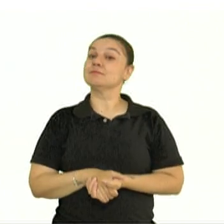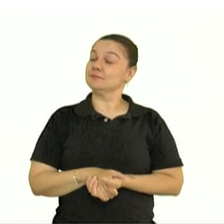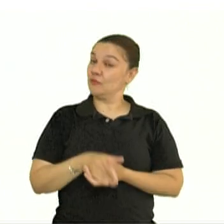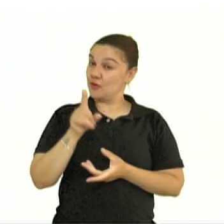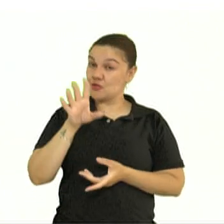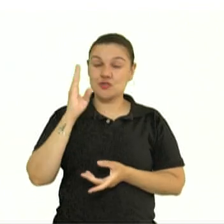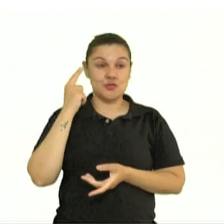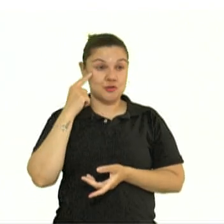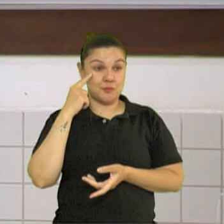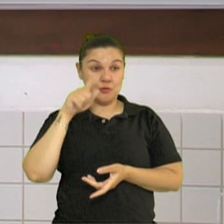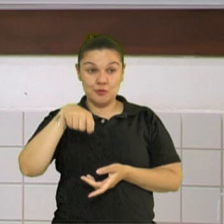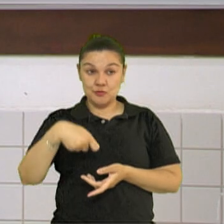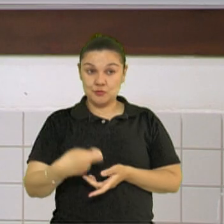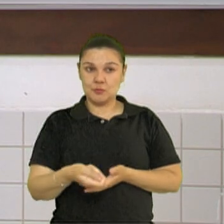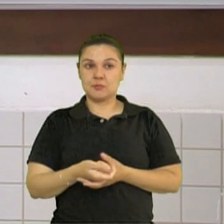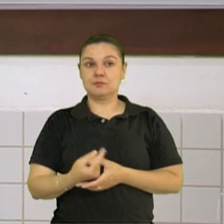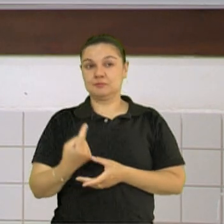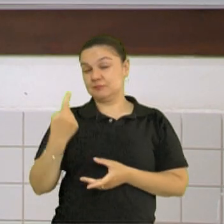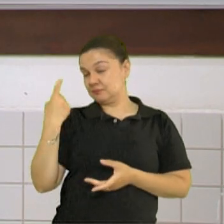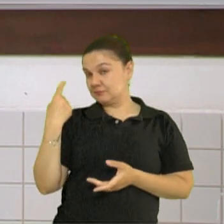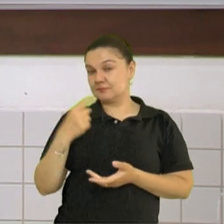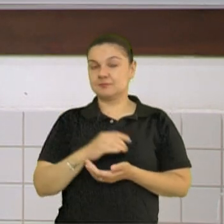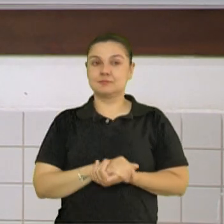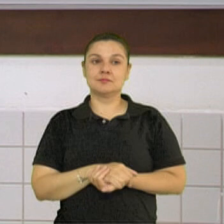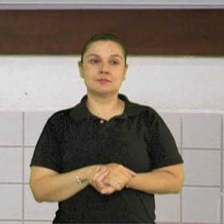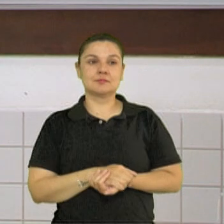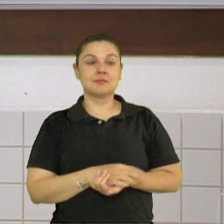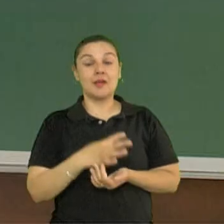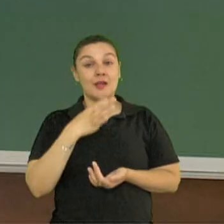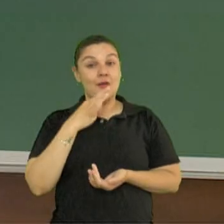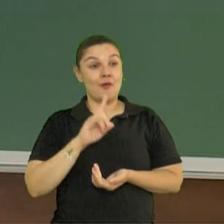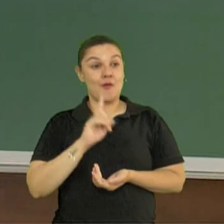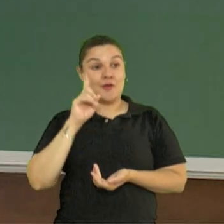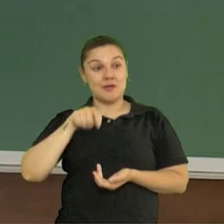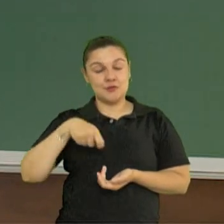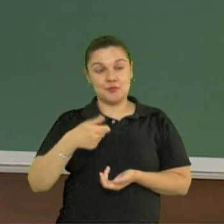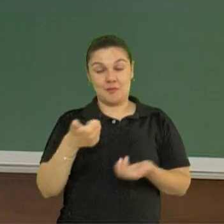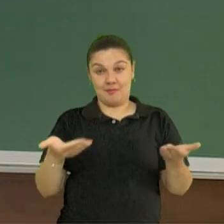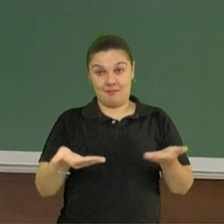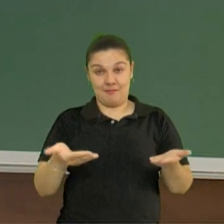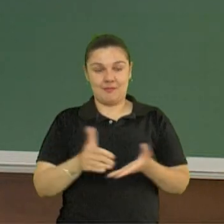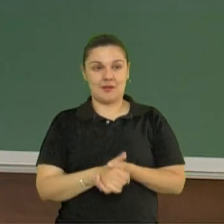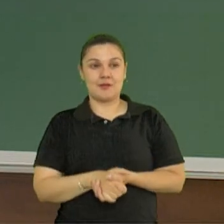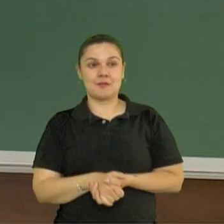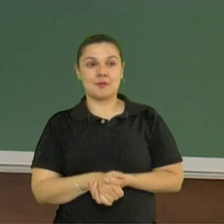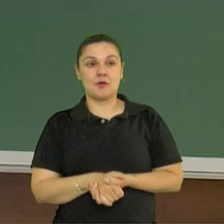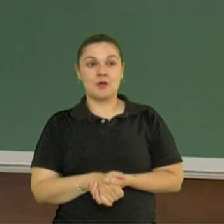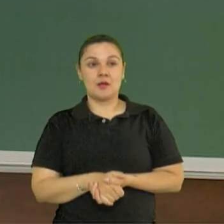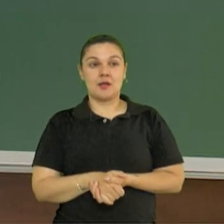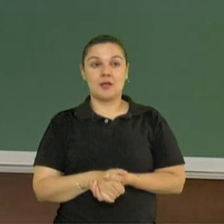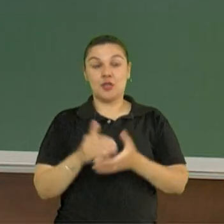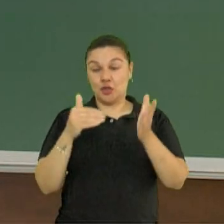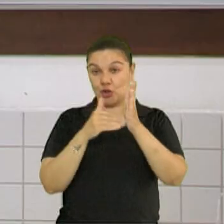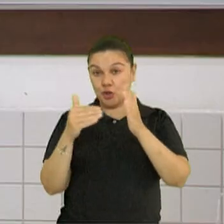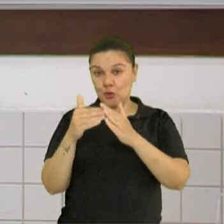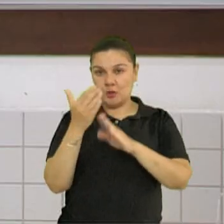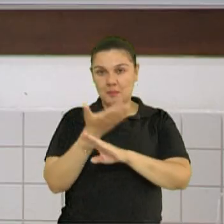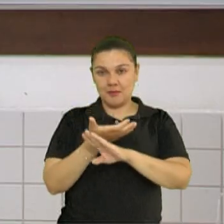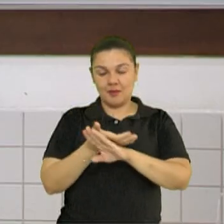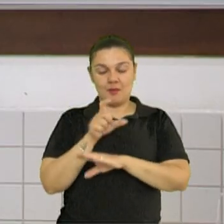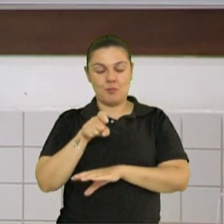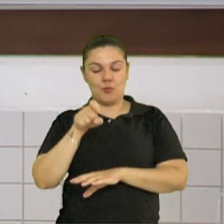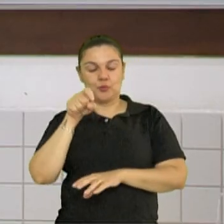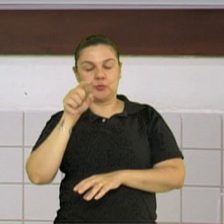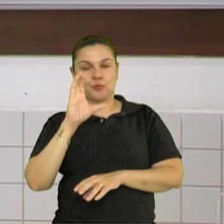já pensou sobre isso? Então é interessante que você conheça essa obra desde já. E também o site